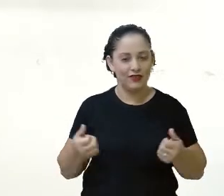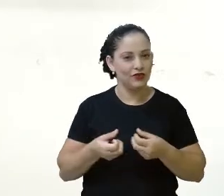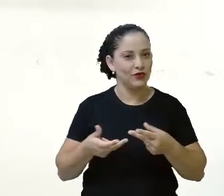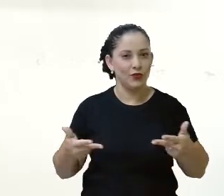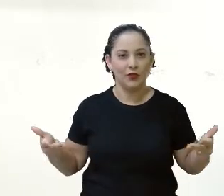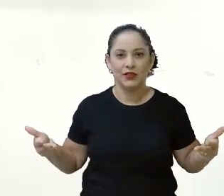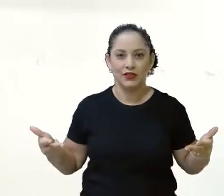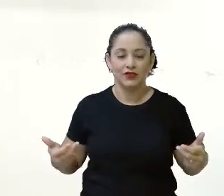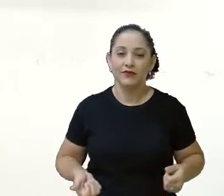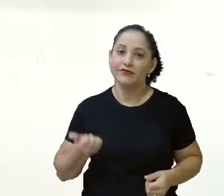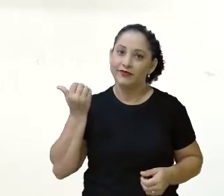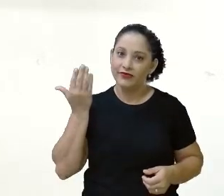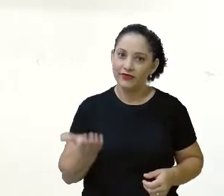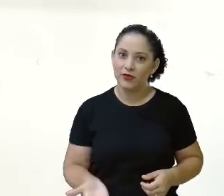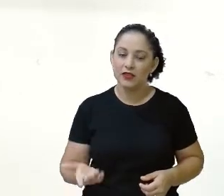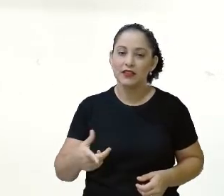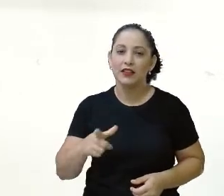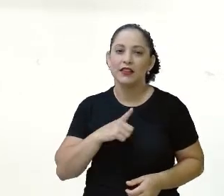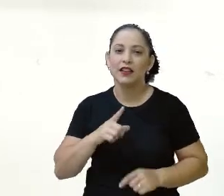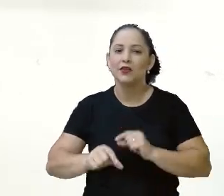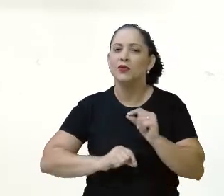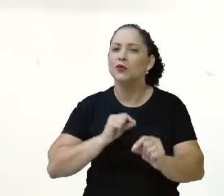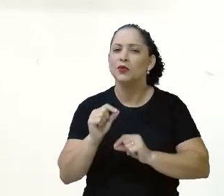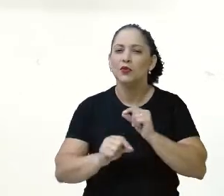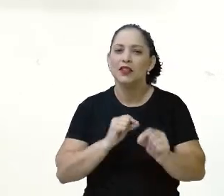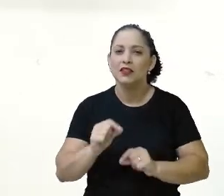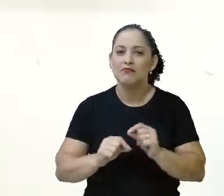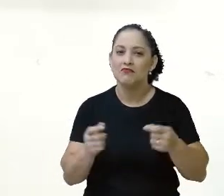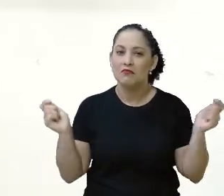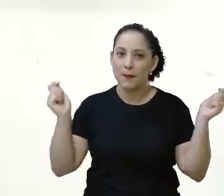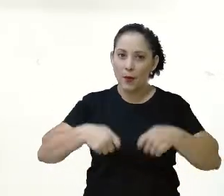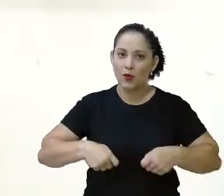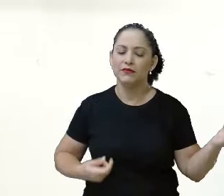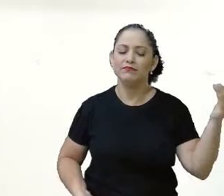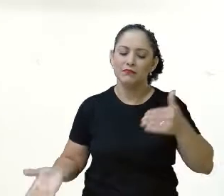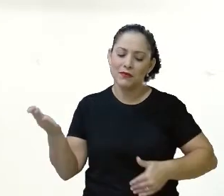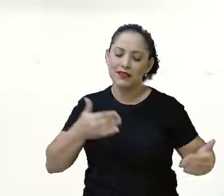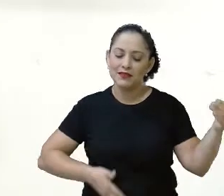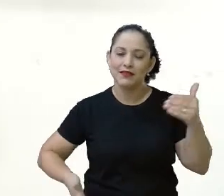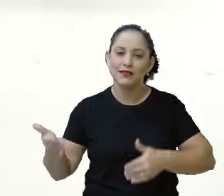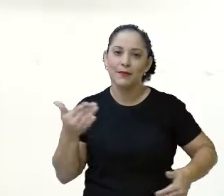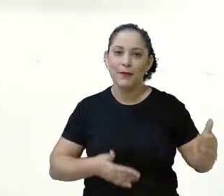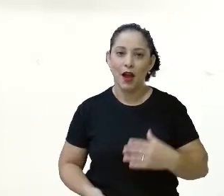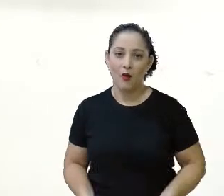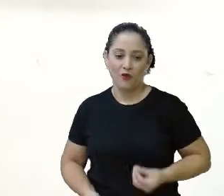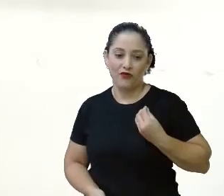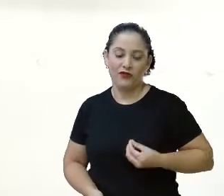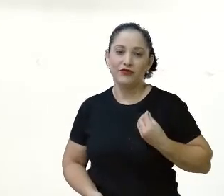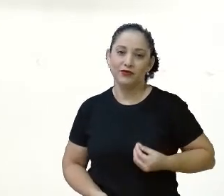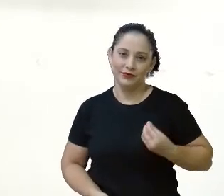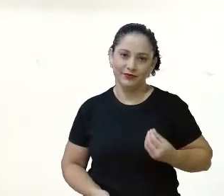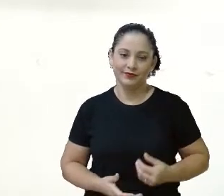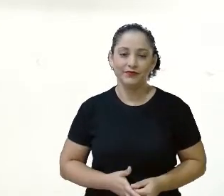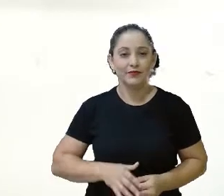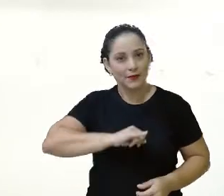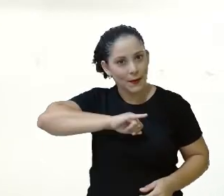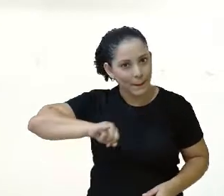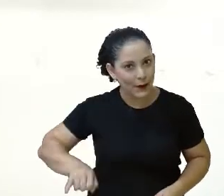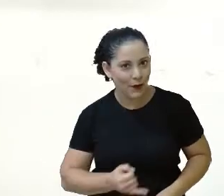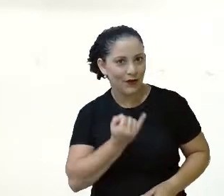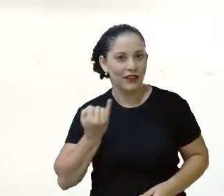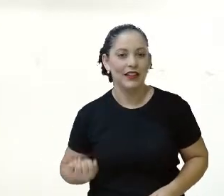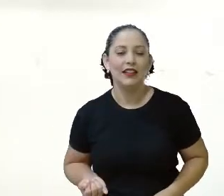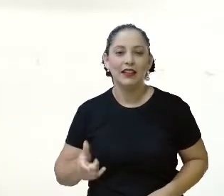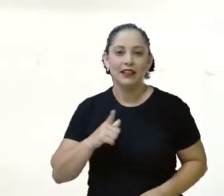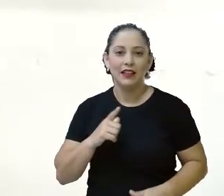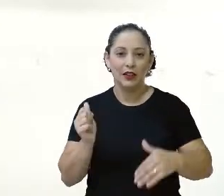E você vai poder também interagir com a gente, participar da aula ao vivo. Então, ó, aproveita aí o QR